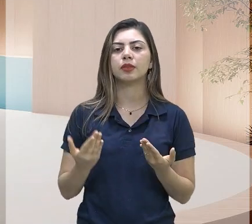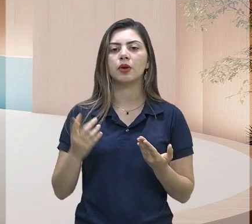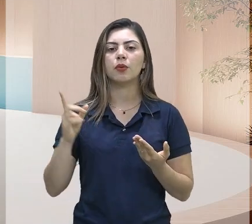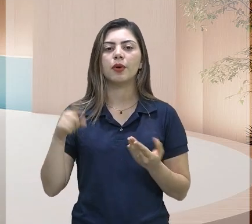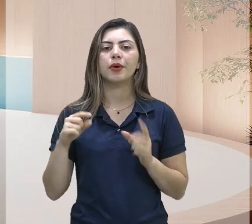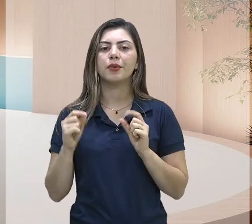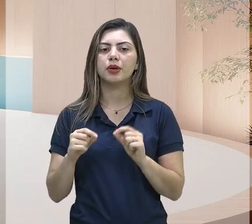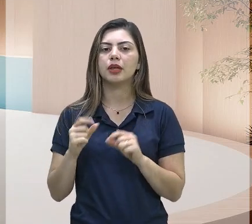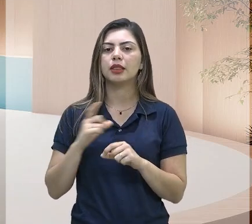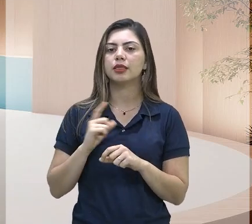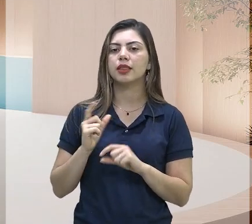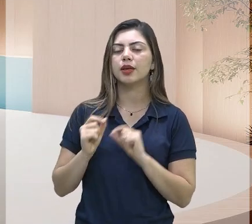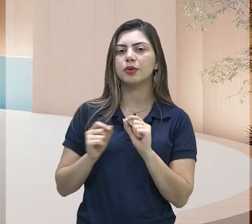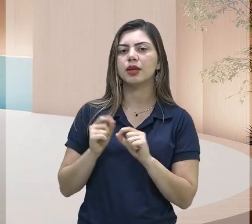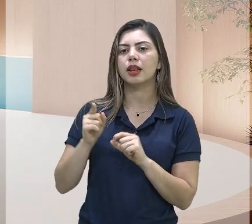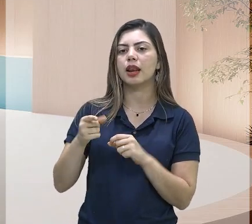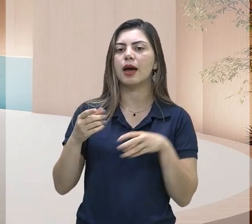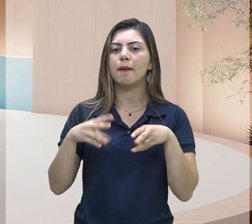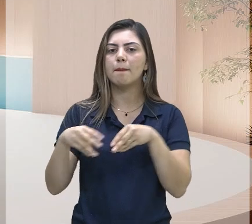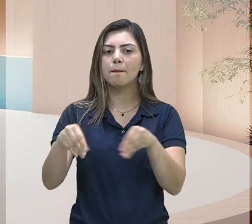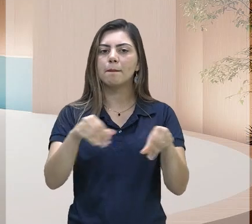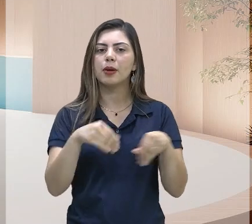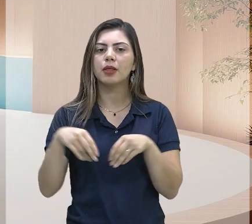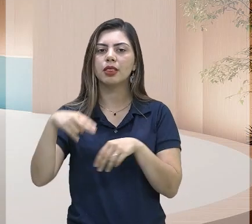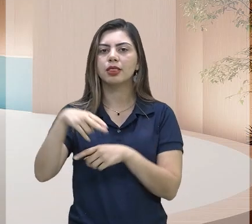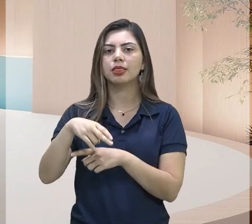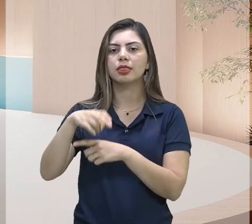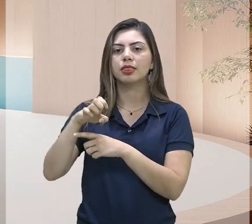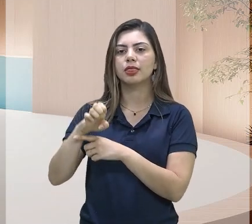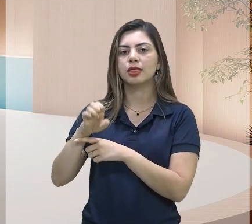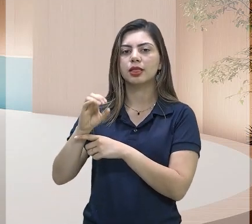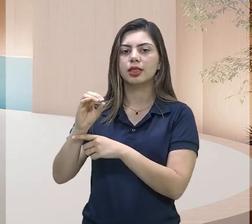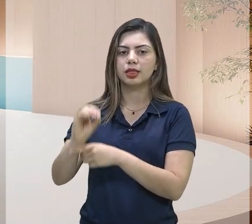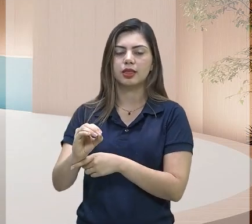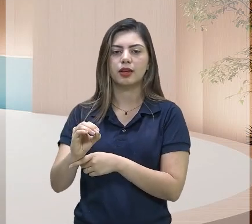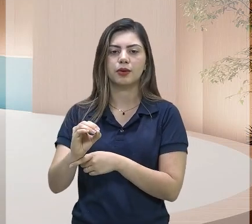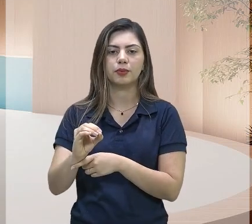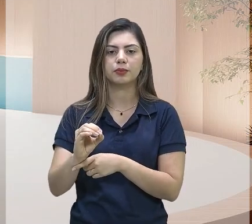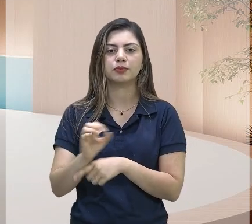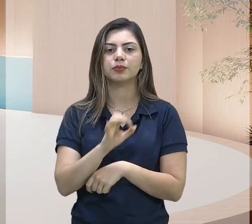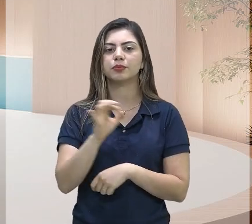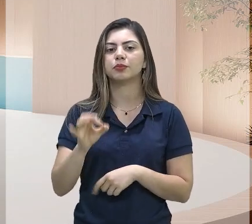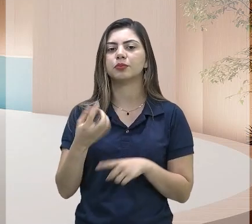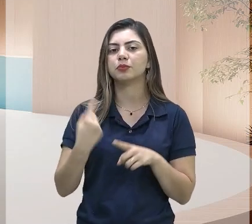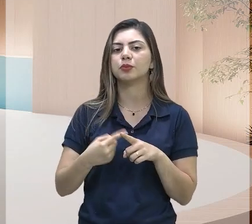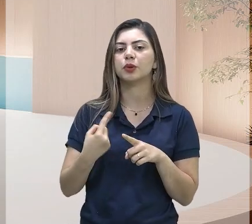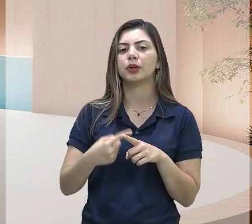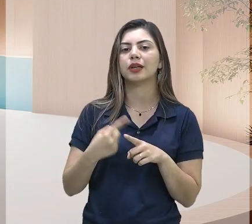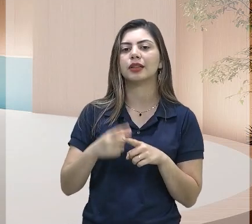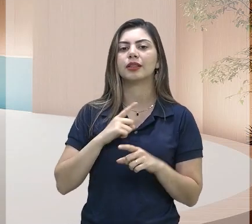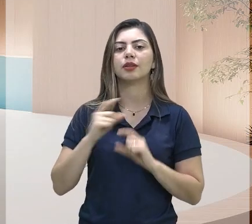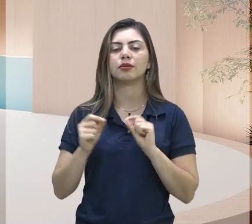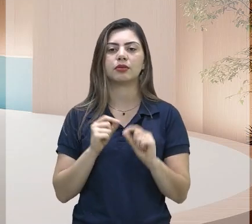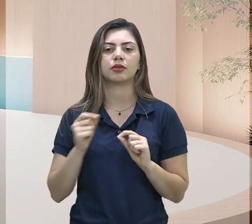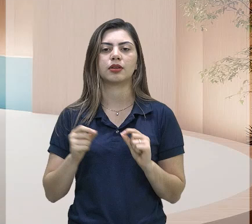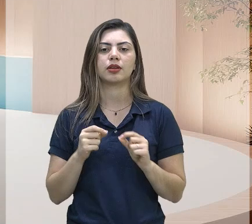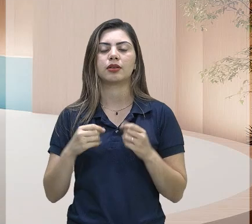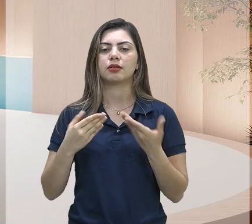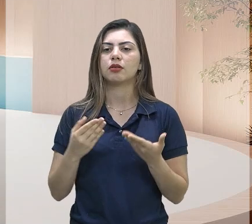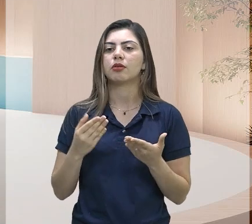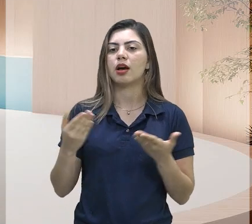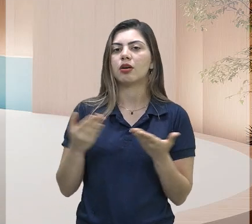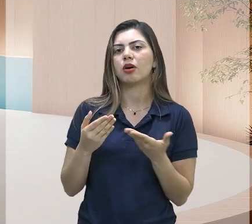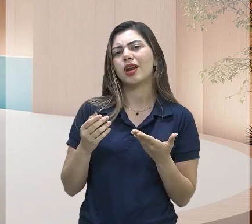tá certo? Daí o termo neo. São solos ali pouco evoluídos, por assim dizer,